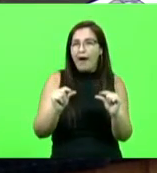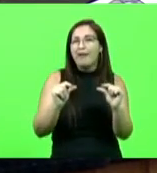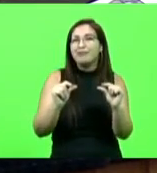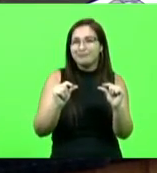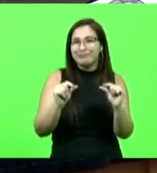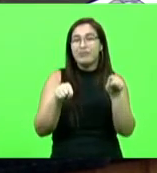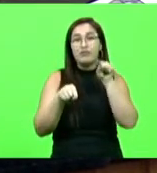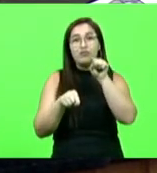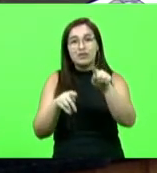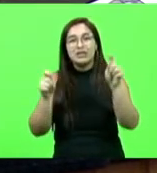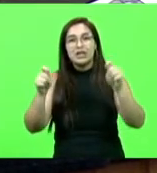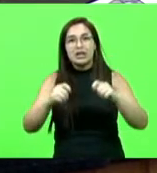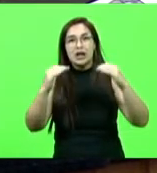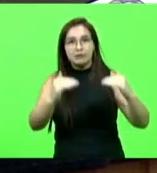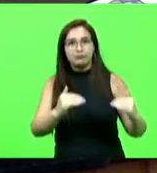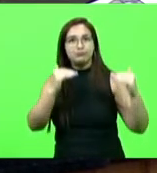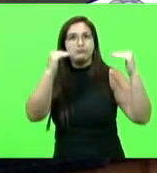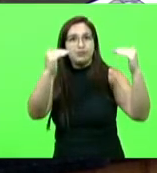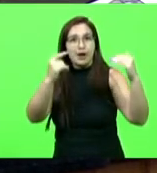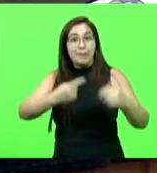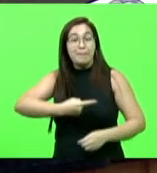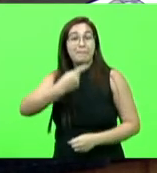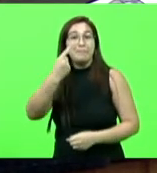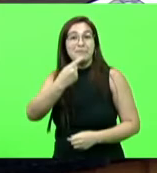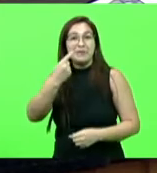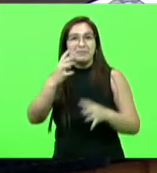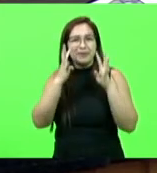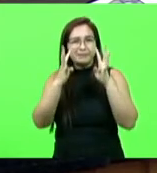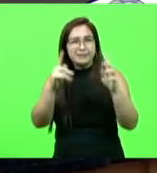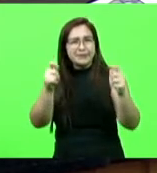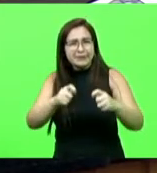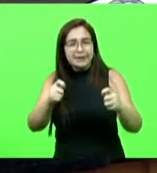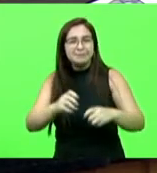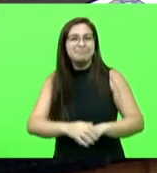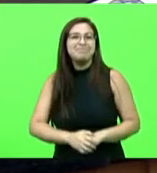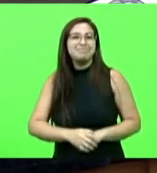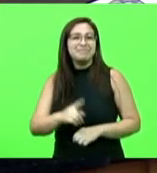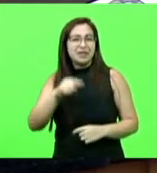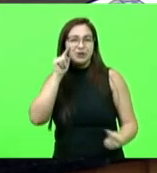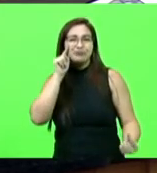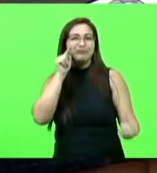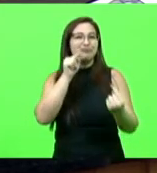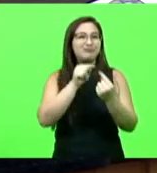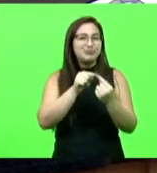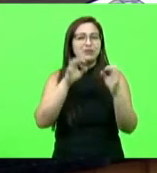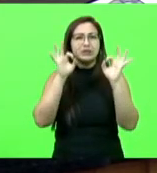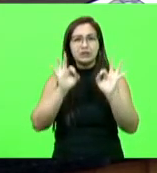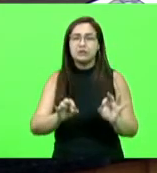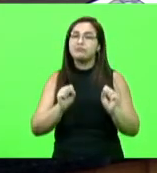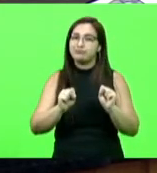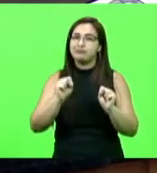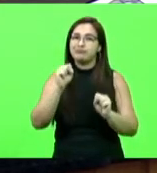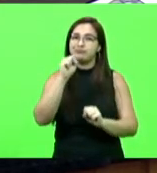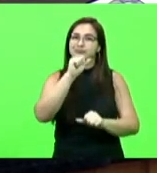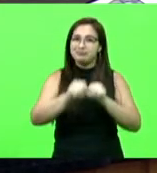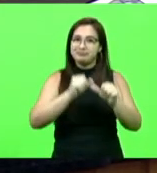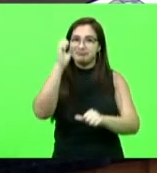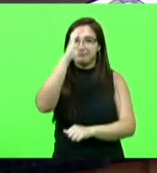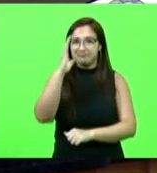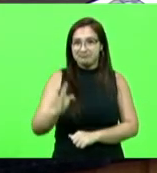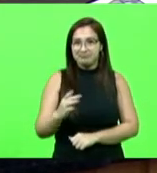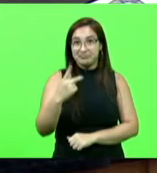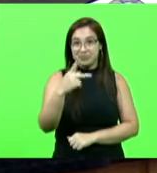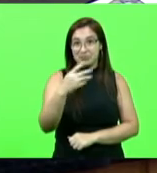seja maior. Essa é a nossa missão e eu tenho certeza que isso pode mudar o Brasil e pode mudar a sua